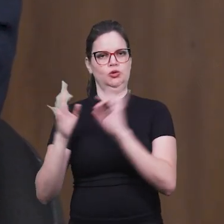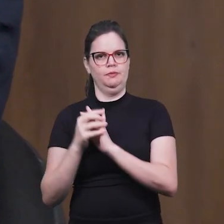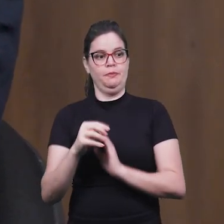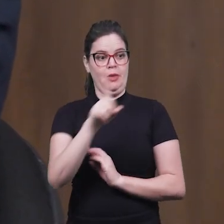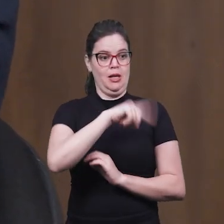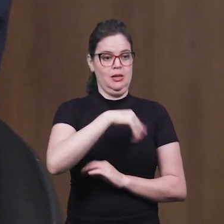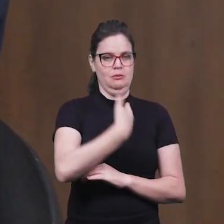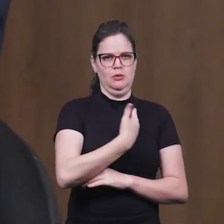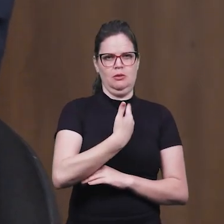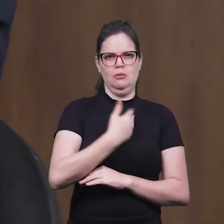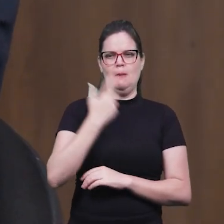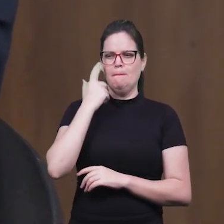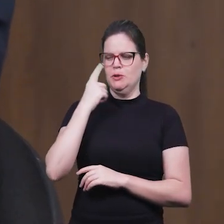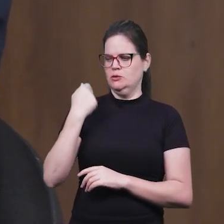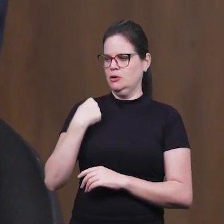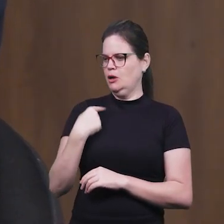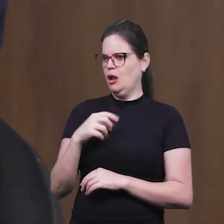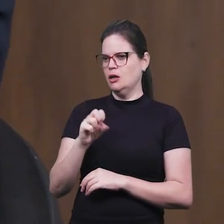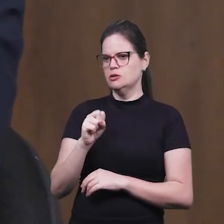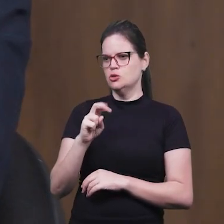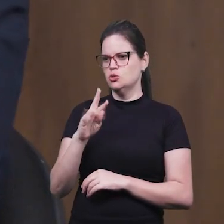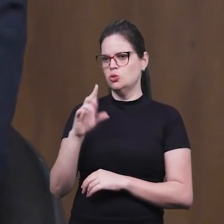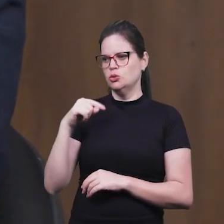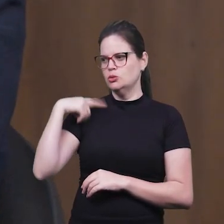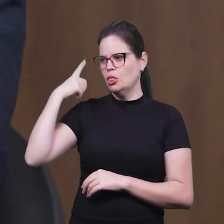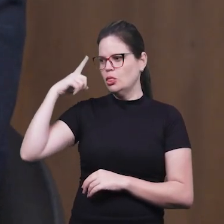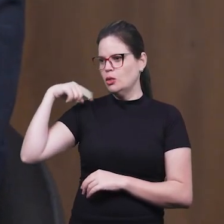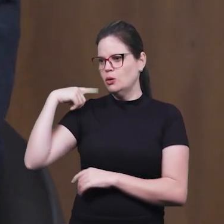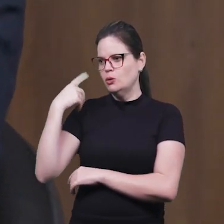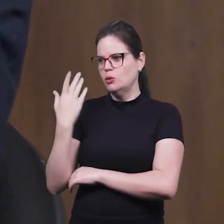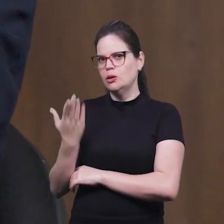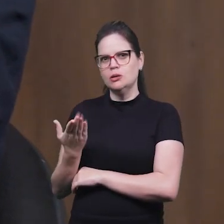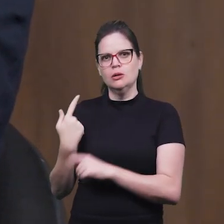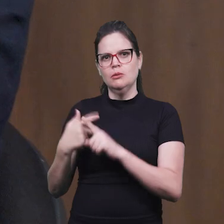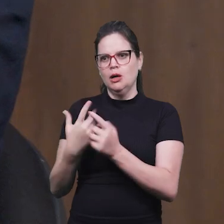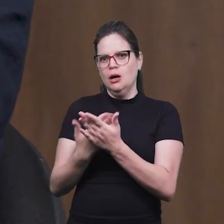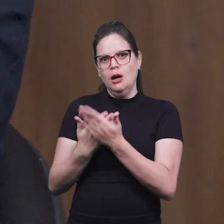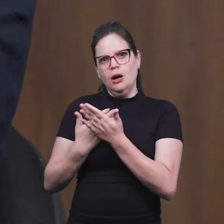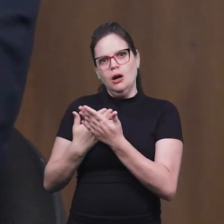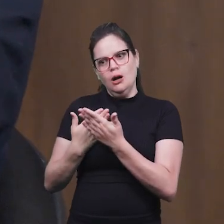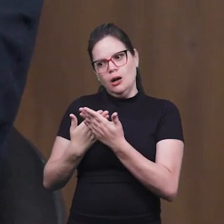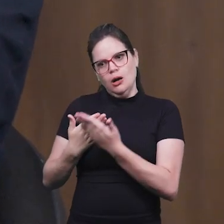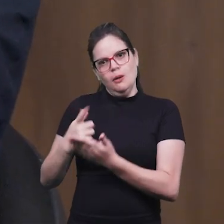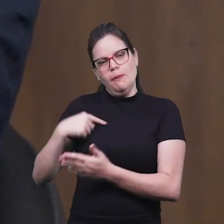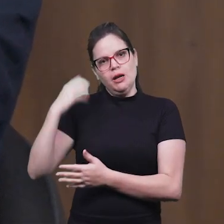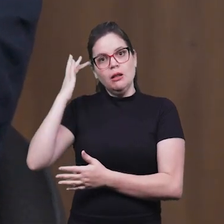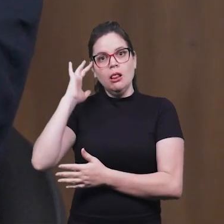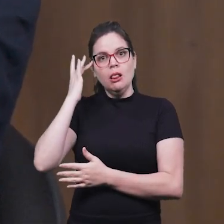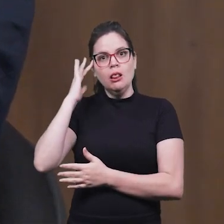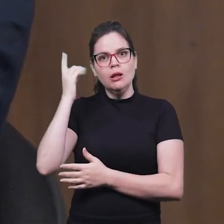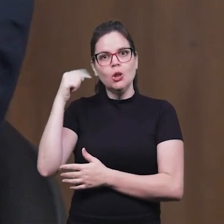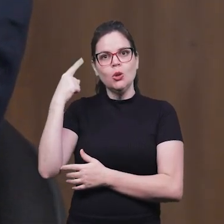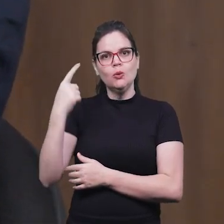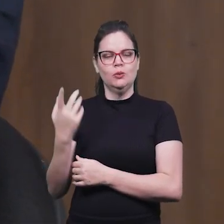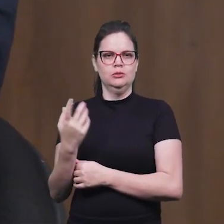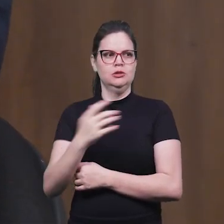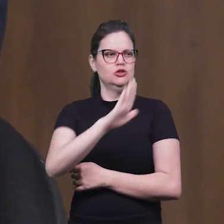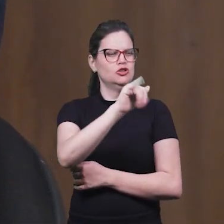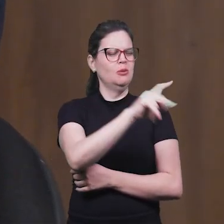surto psicótico por causa do excesso de estudo. Aí chamaram os professores, nós estamos com um colega que ele está